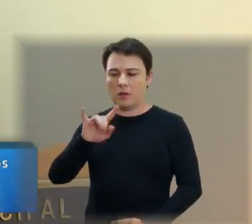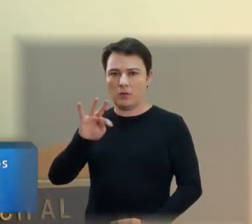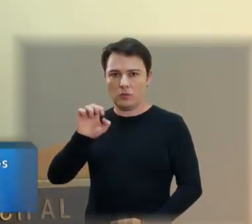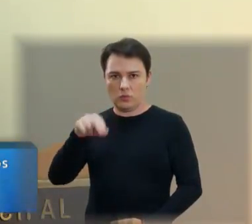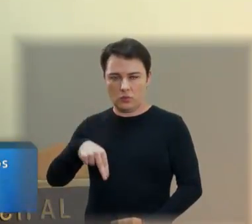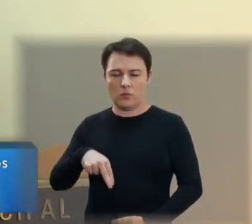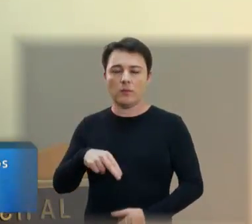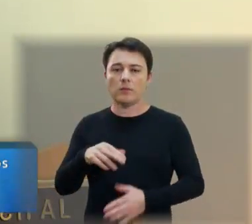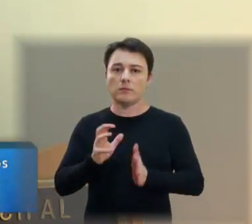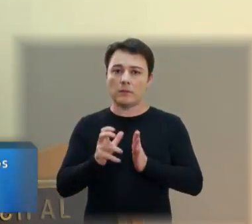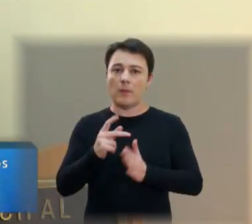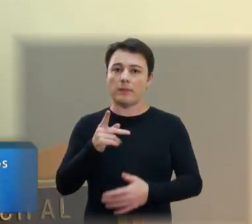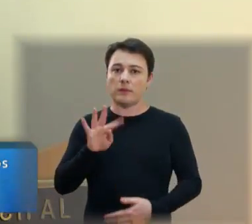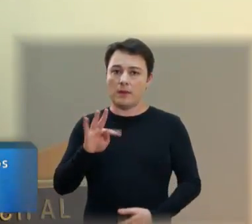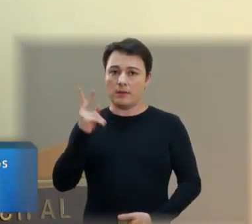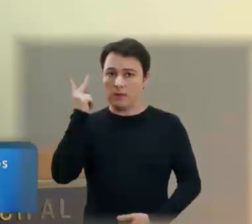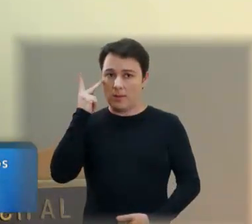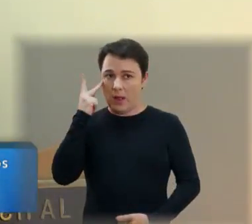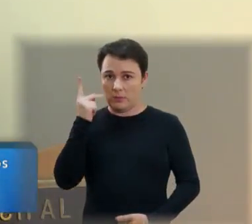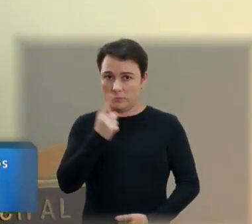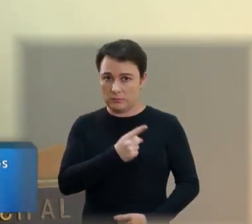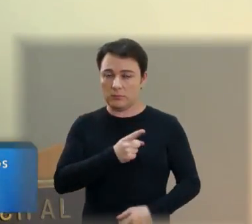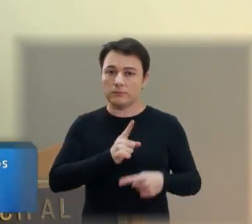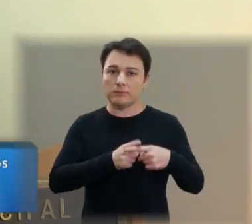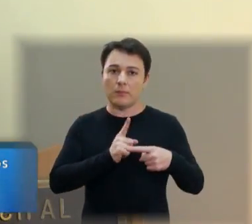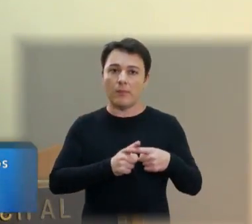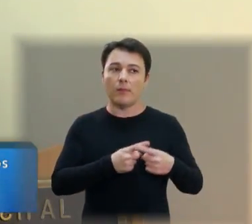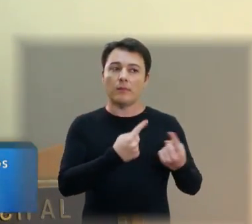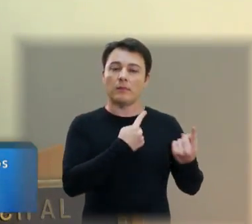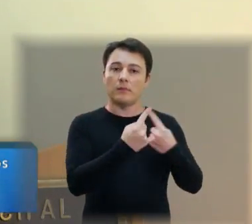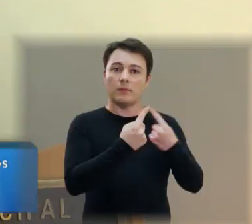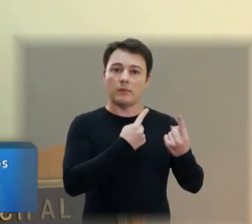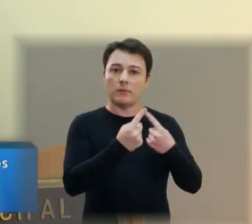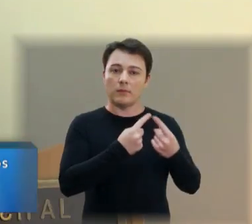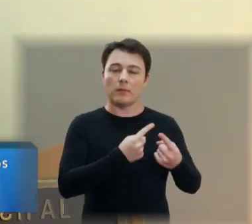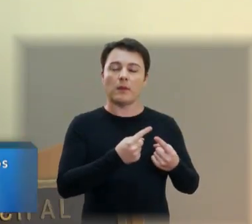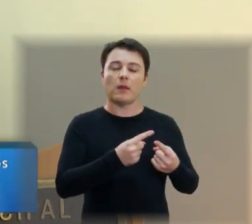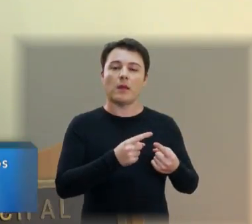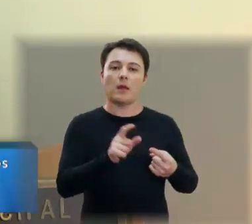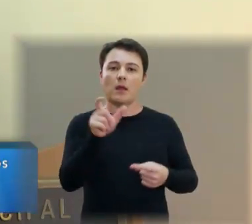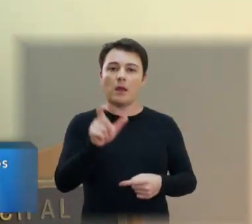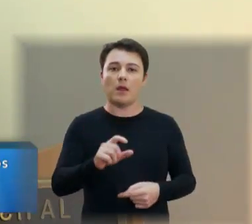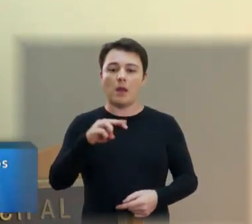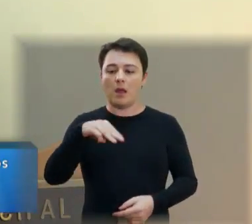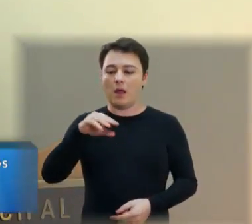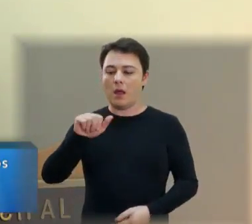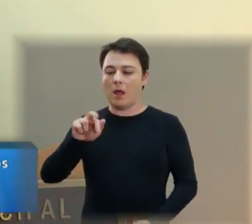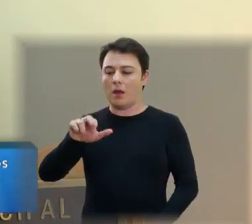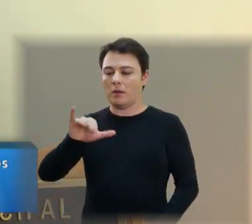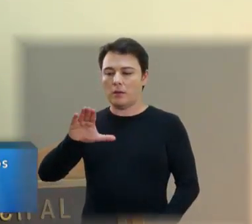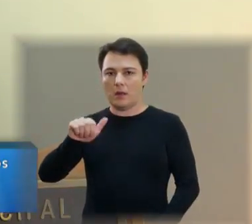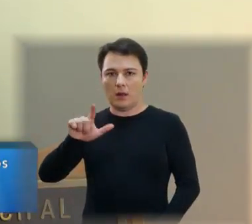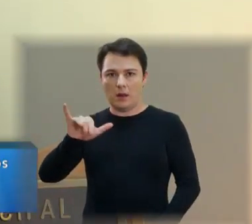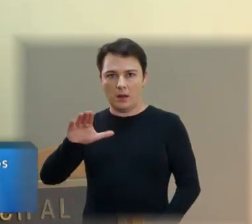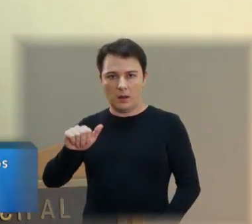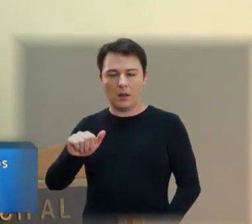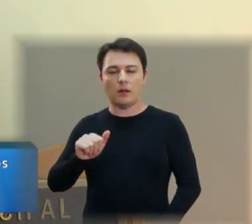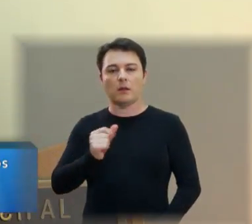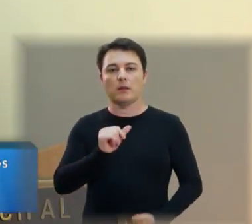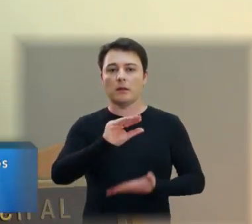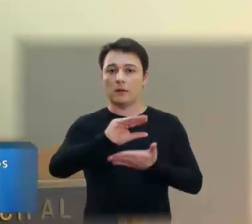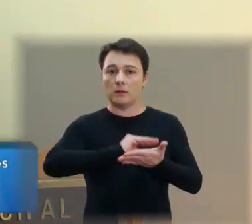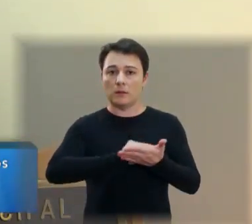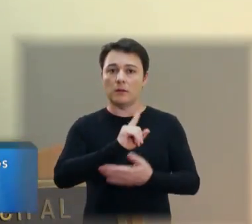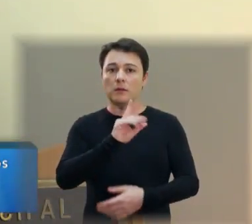de São Paulo, sobre a articulação da deputada estadual do PT, Márcia Lia, no valor de